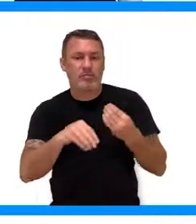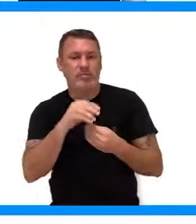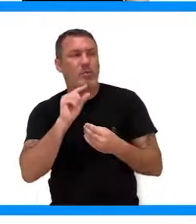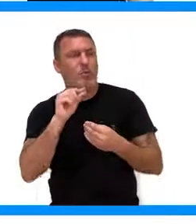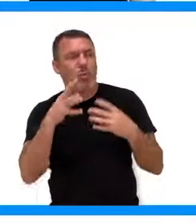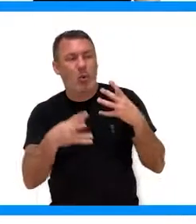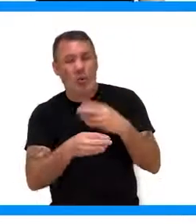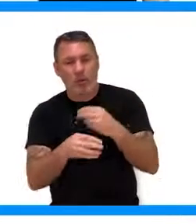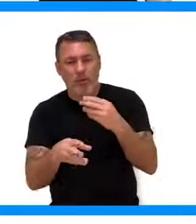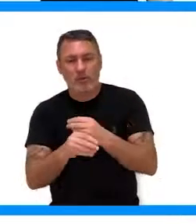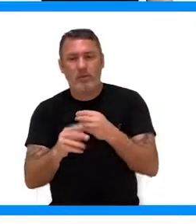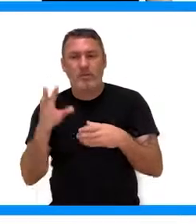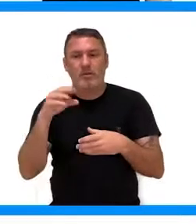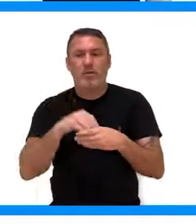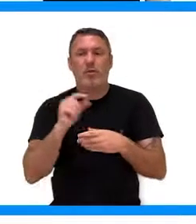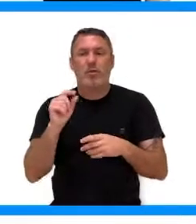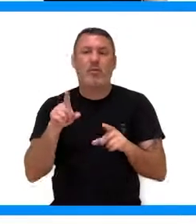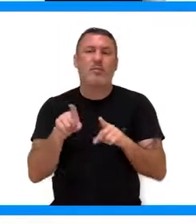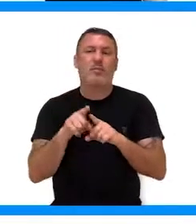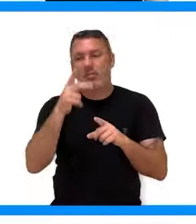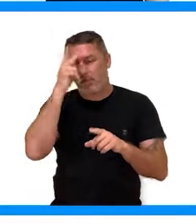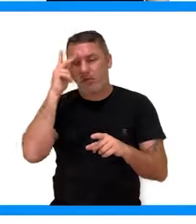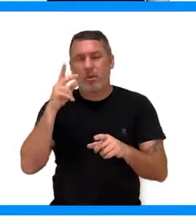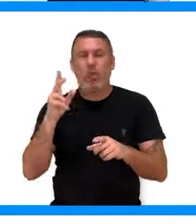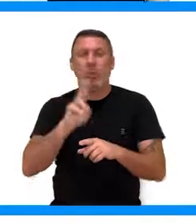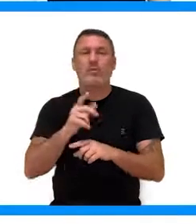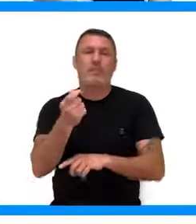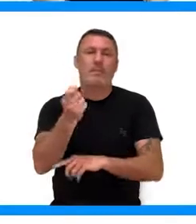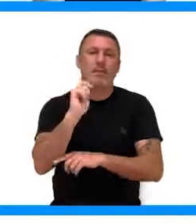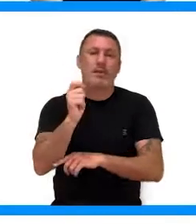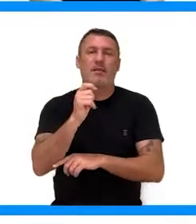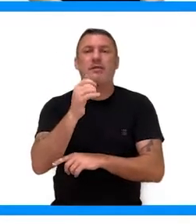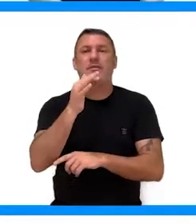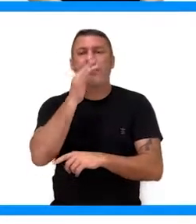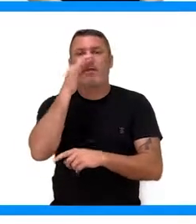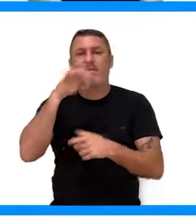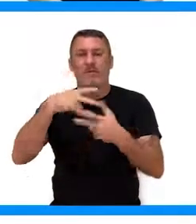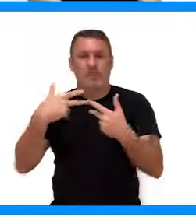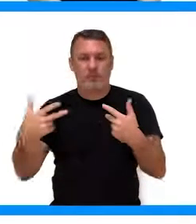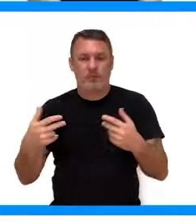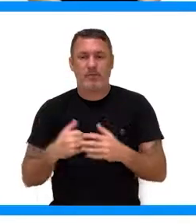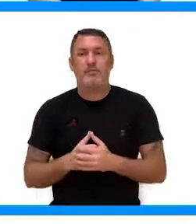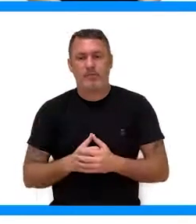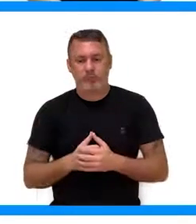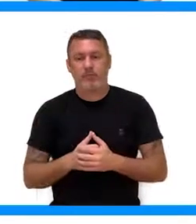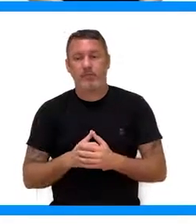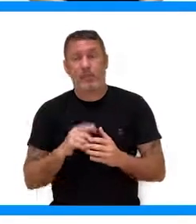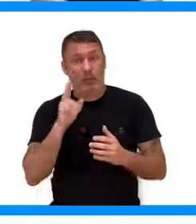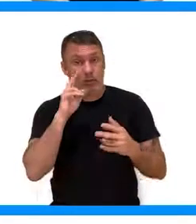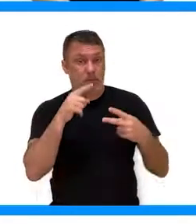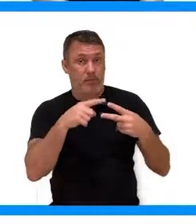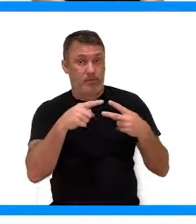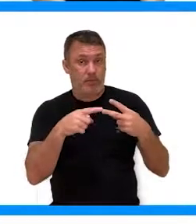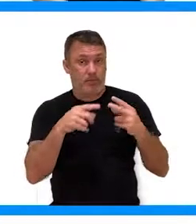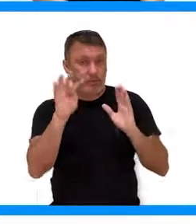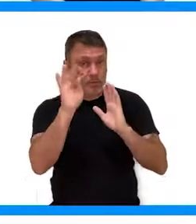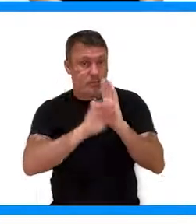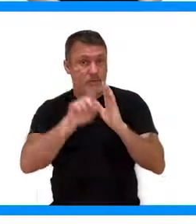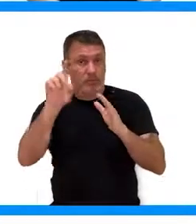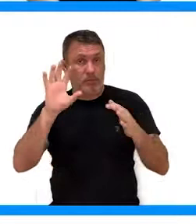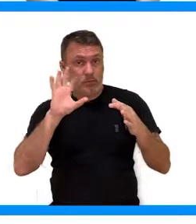monetária, a complementariedade através da pesca e da extração vegetal. Muito bom. De acordo com